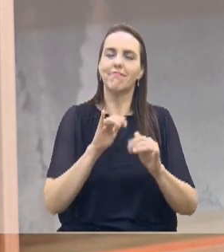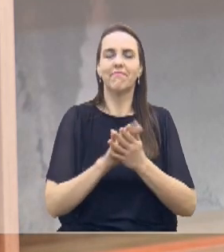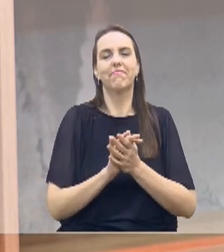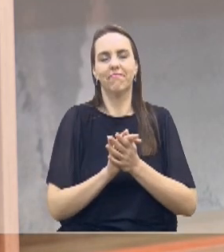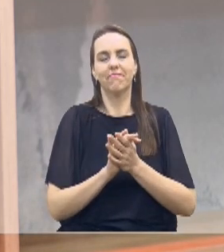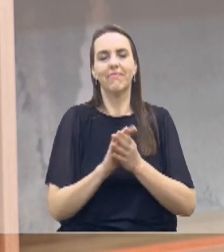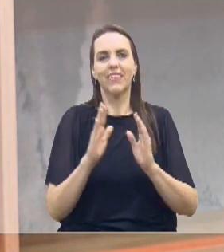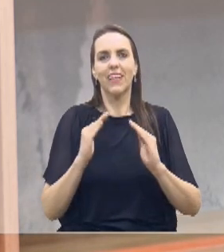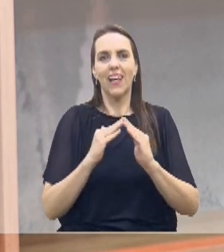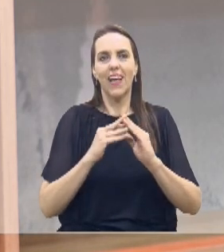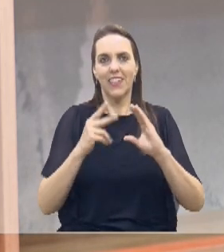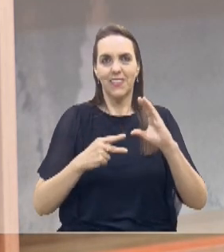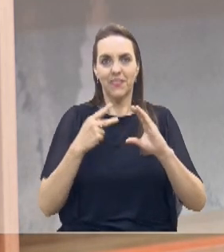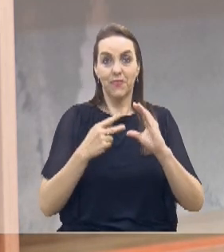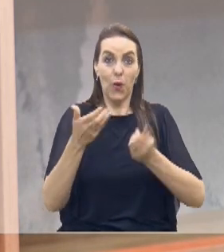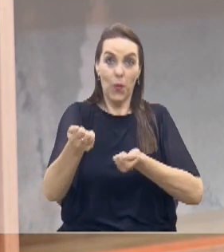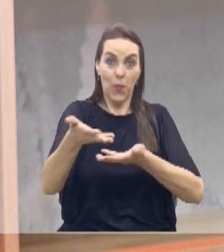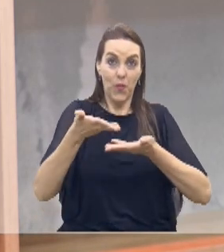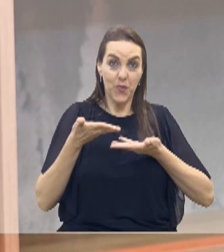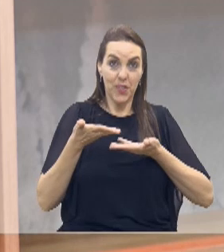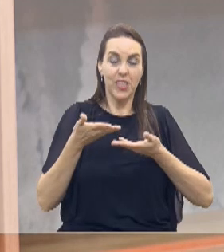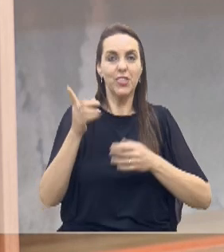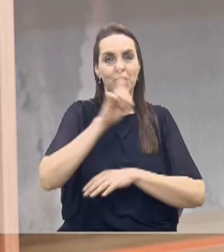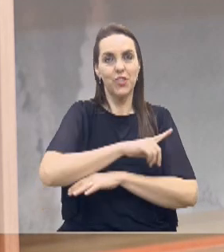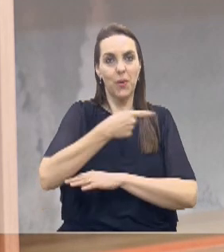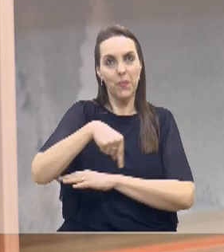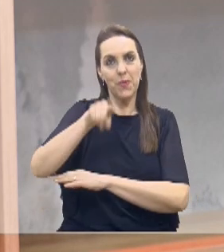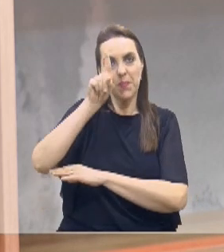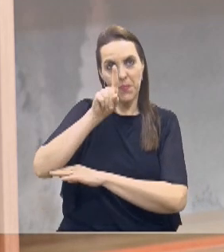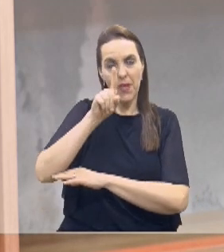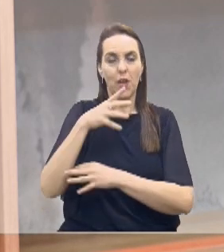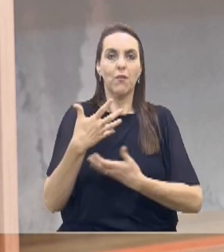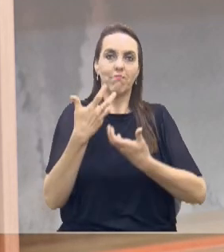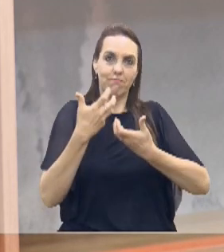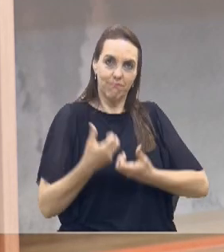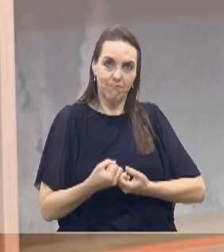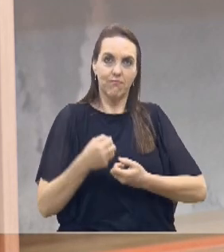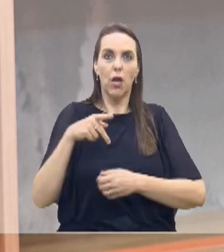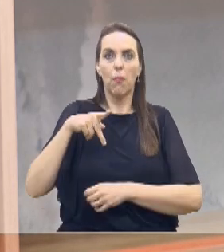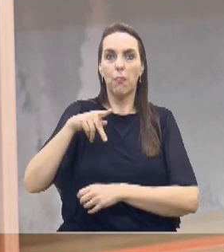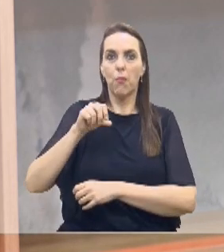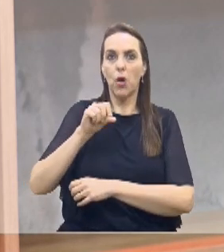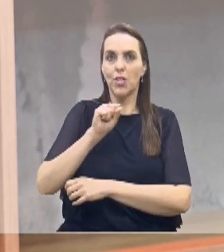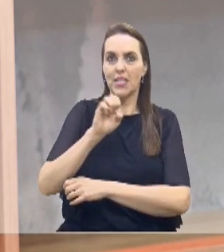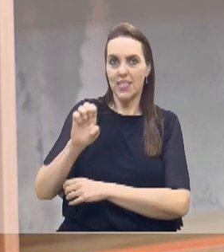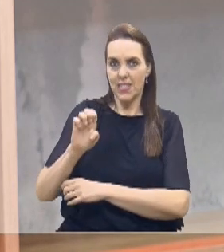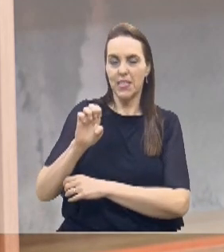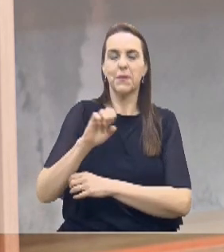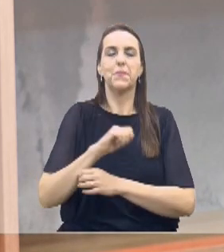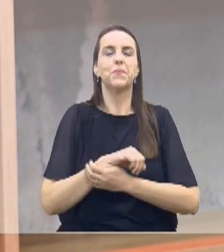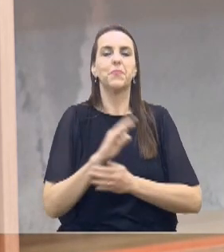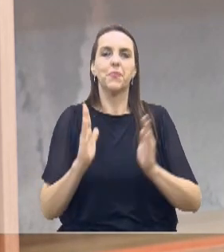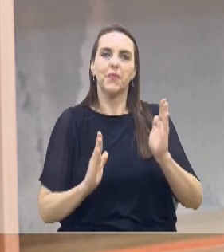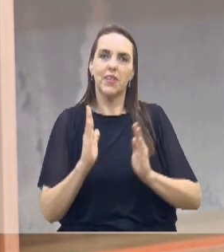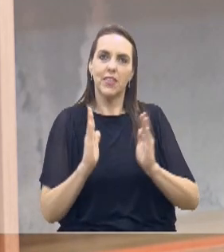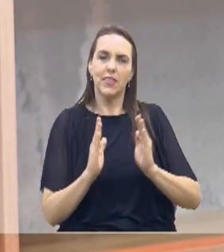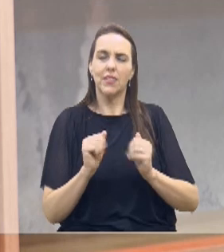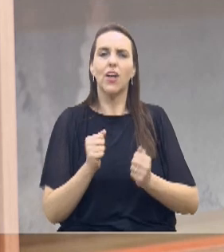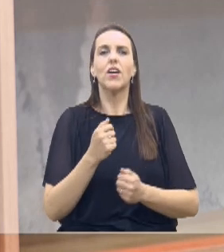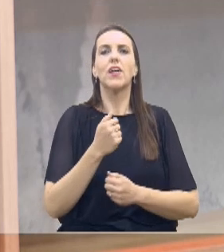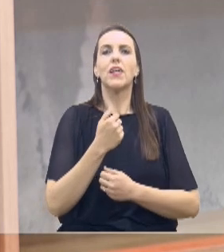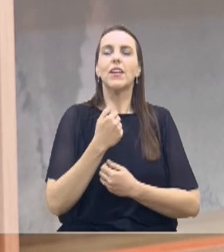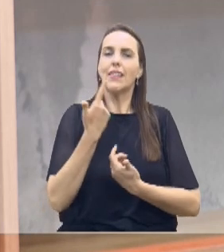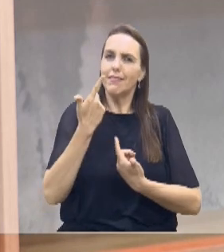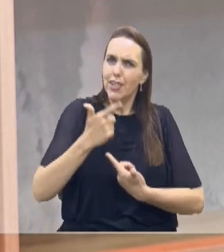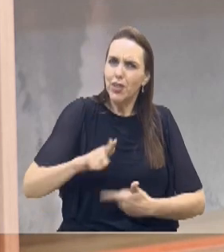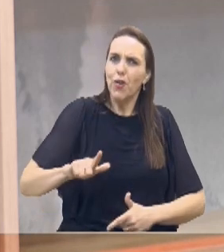aí para o dia 1º com a posse da nova legislatura da casa. Reiteramos também os votos de um ótimo